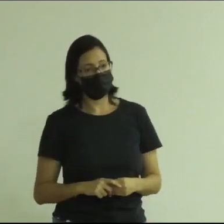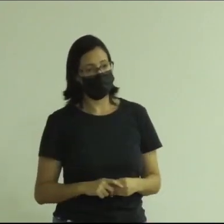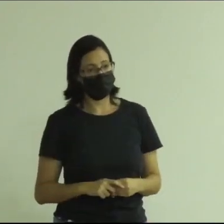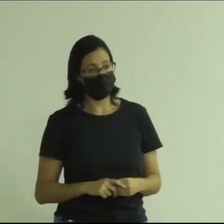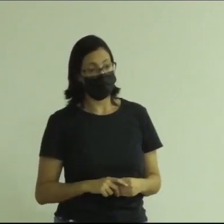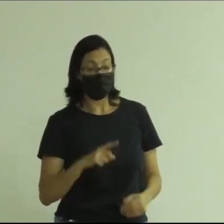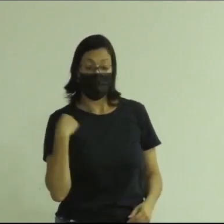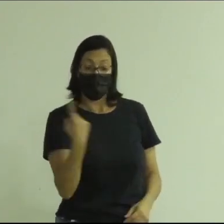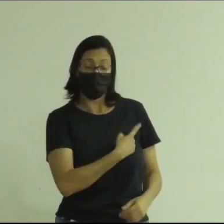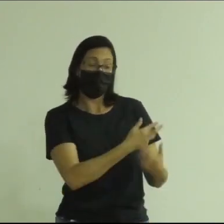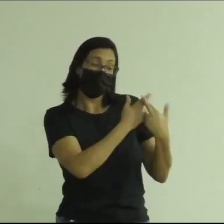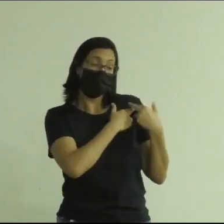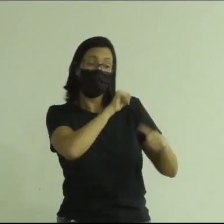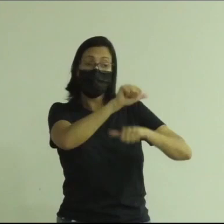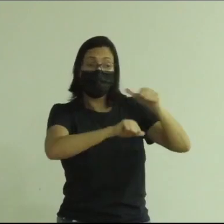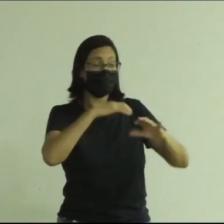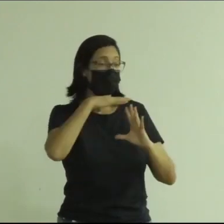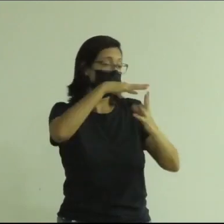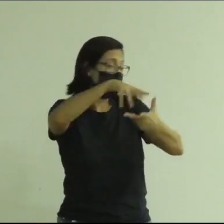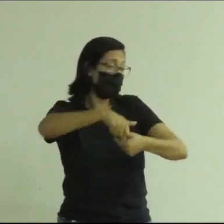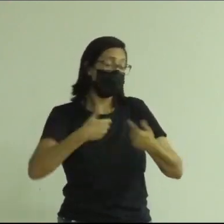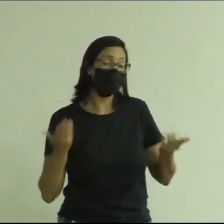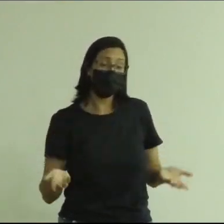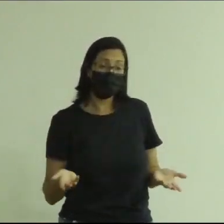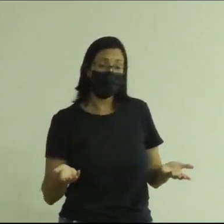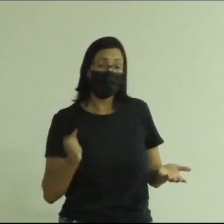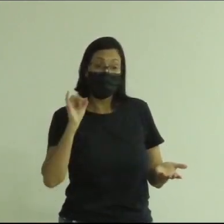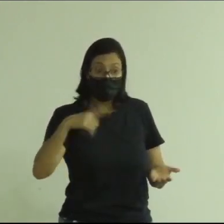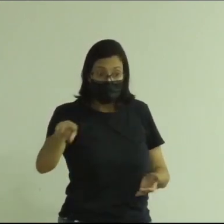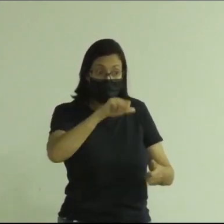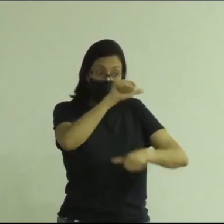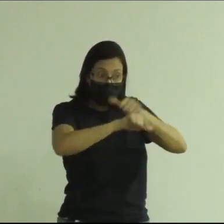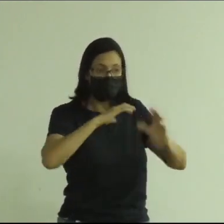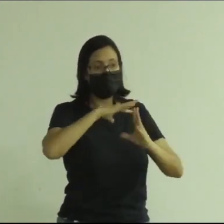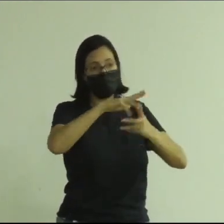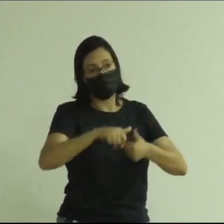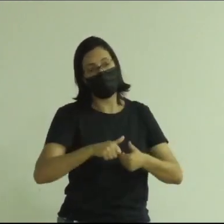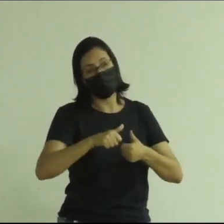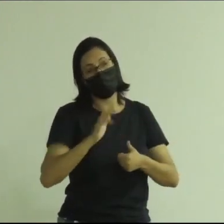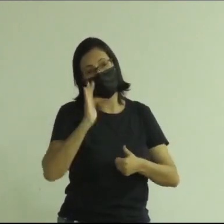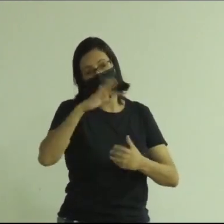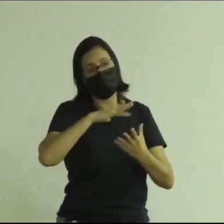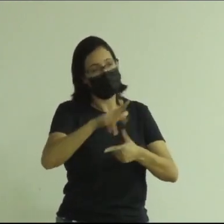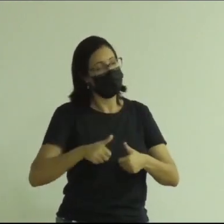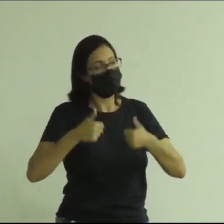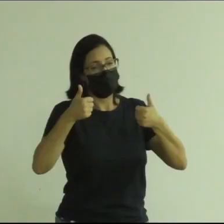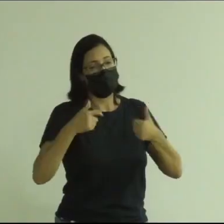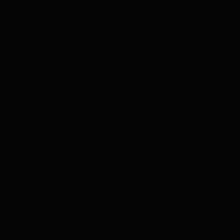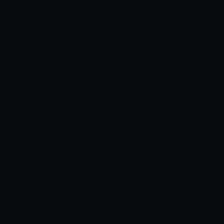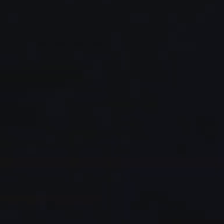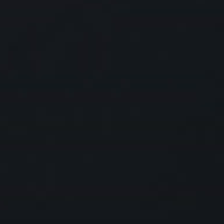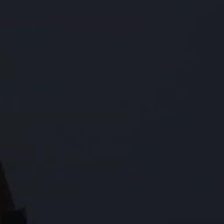muda o mundo na mudança da mente. E quando a gente muda, a gente anda para frente. E quando a gente manda, ninguém manda na